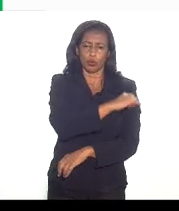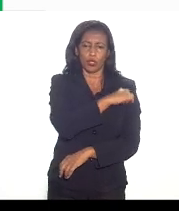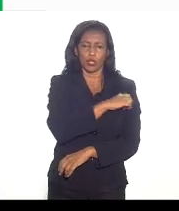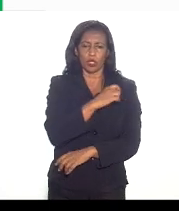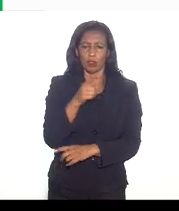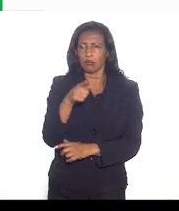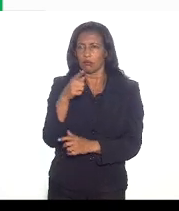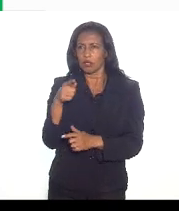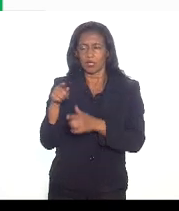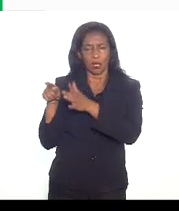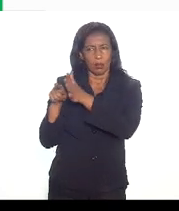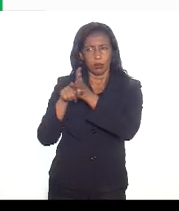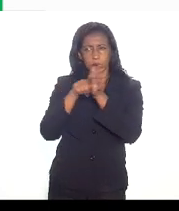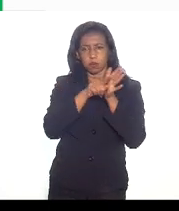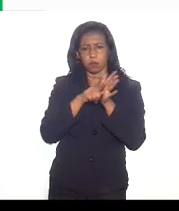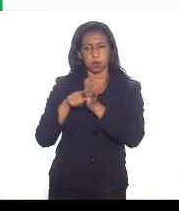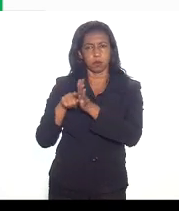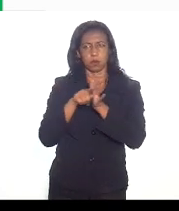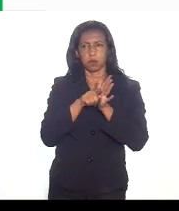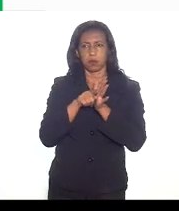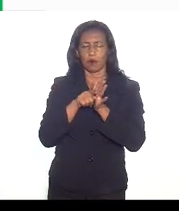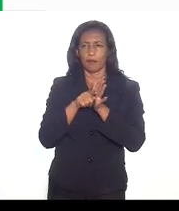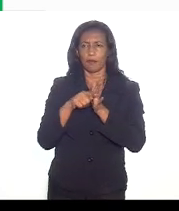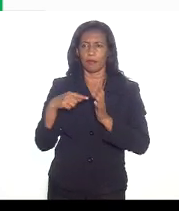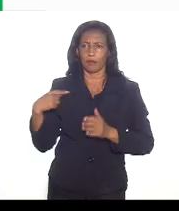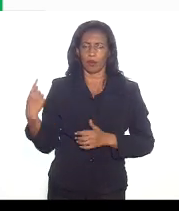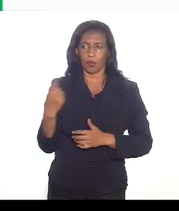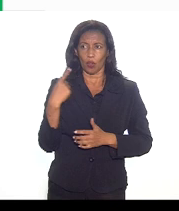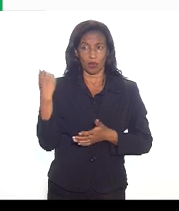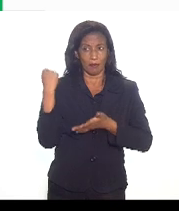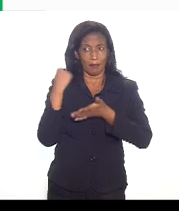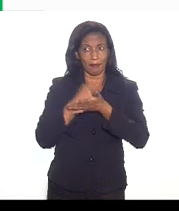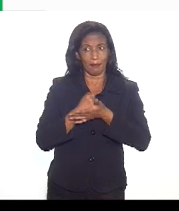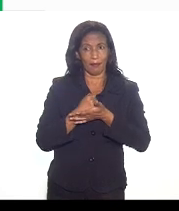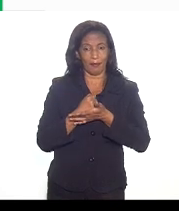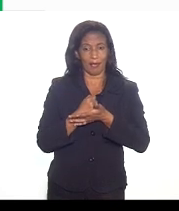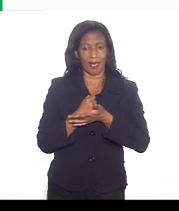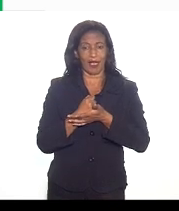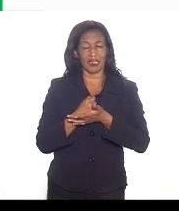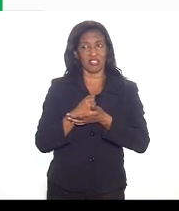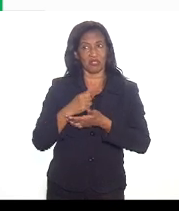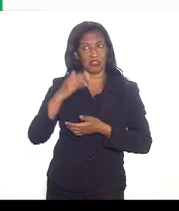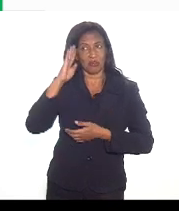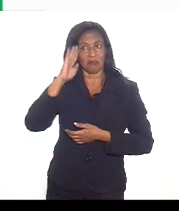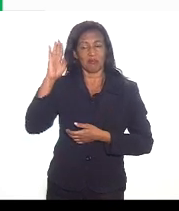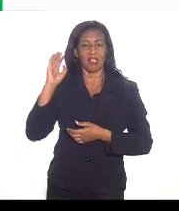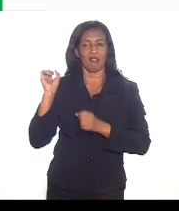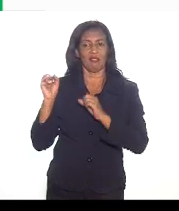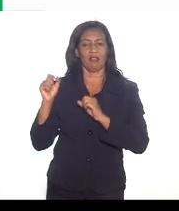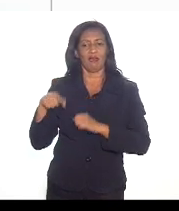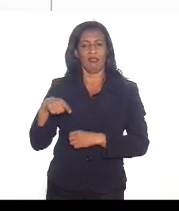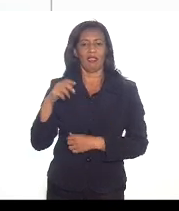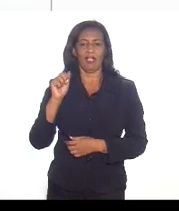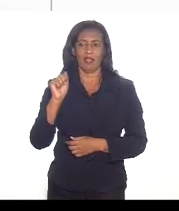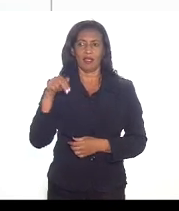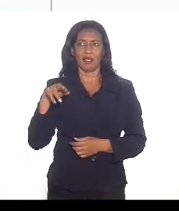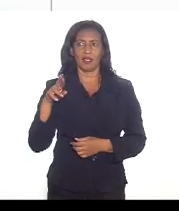usando uma expressão estrangeira, né? O nosso benchmark no Brasil, acho que deve ser Santa Catarina. Pode, por favor.